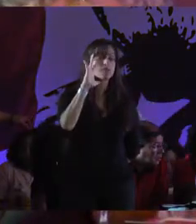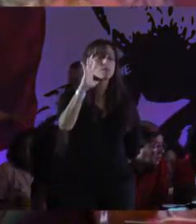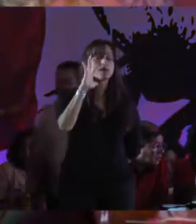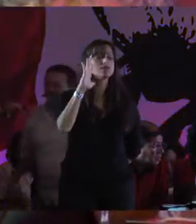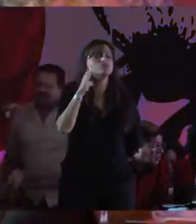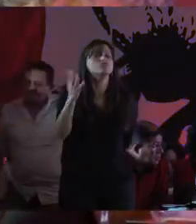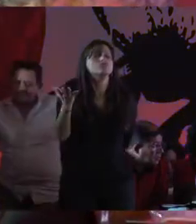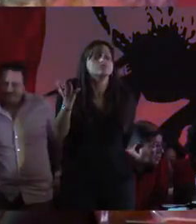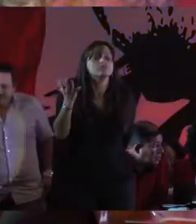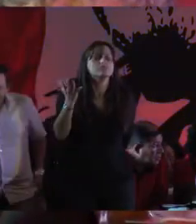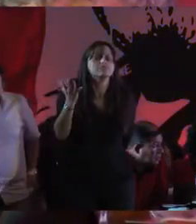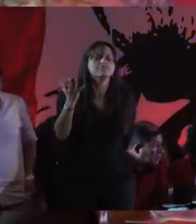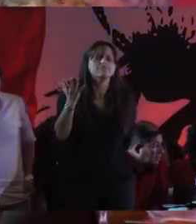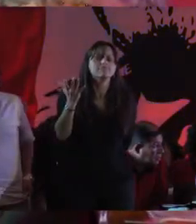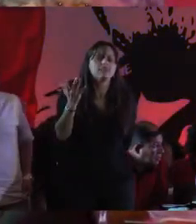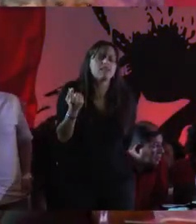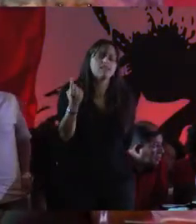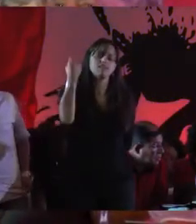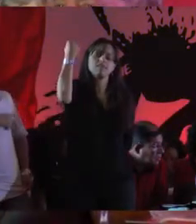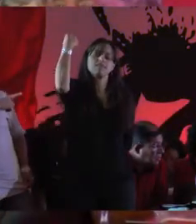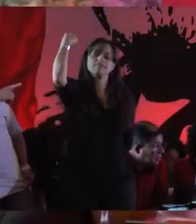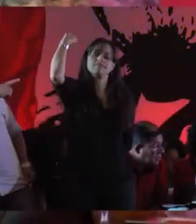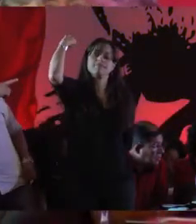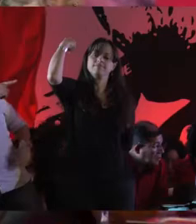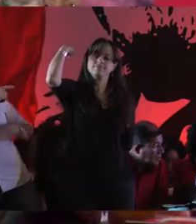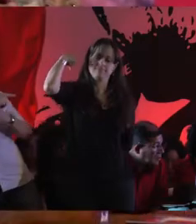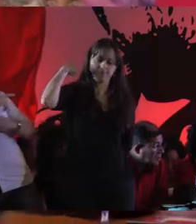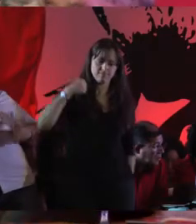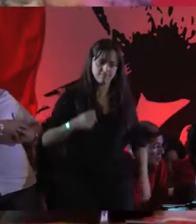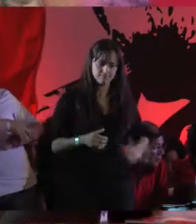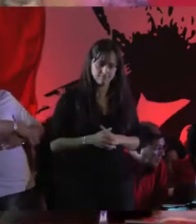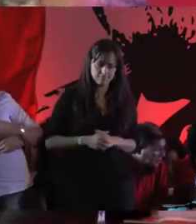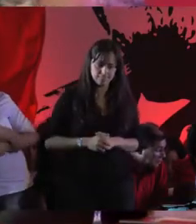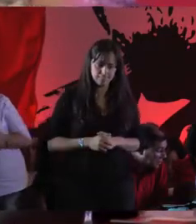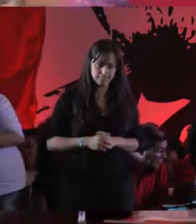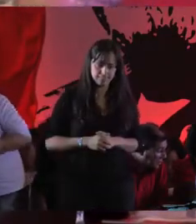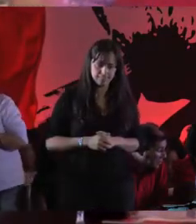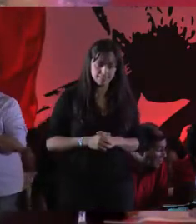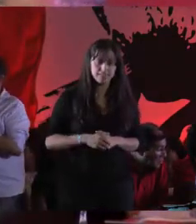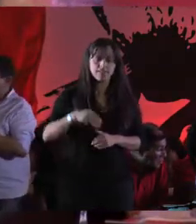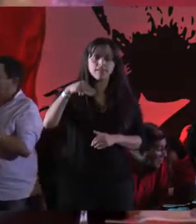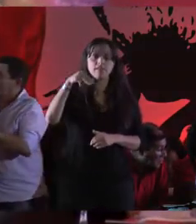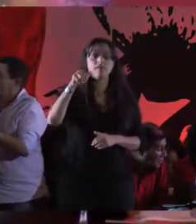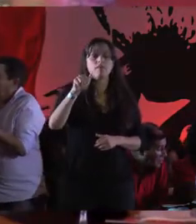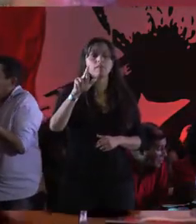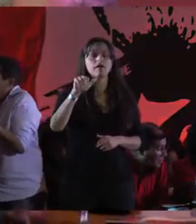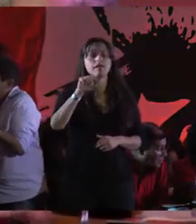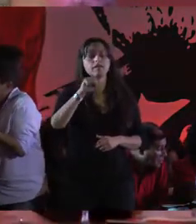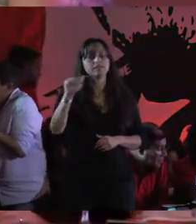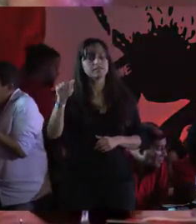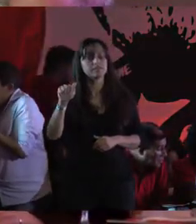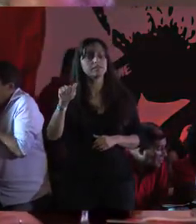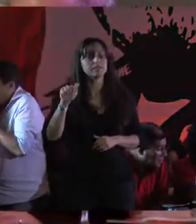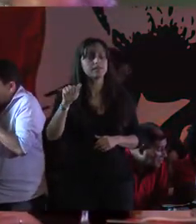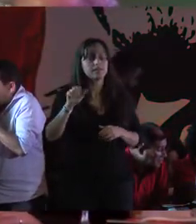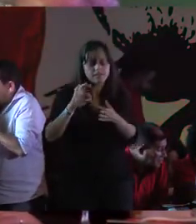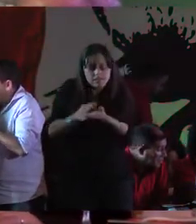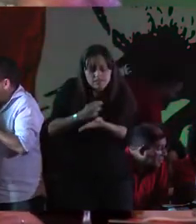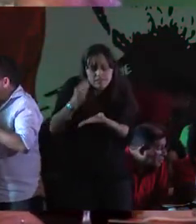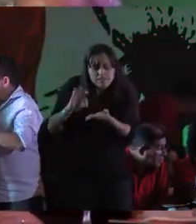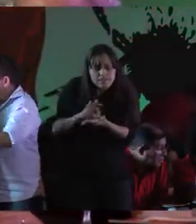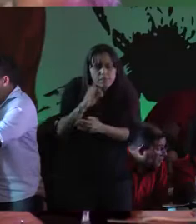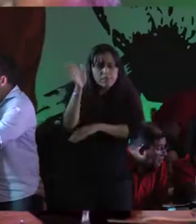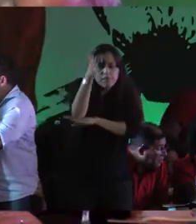deve ter sido difícil a dona Marisa fazendo a nossa primeira bandeira, os companheiros